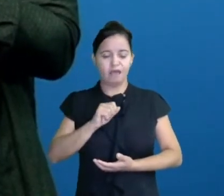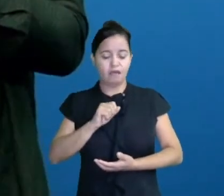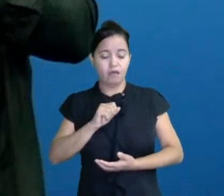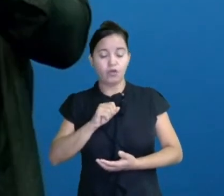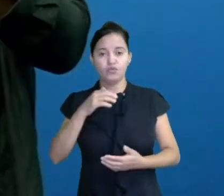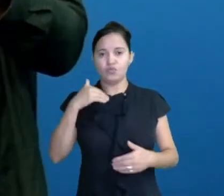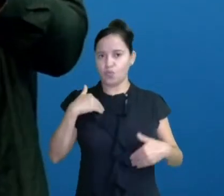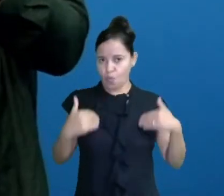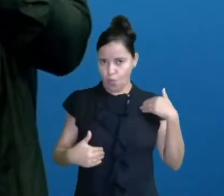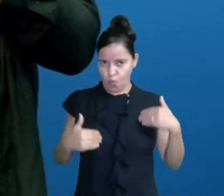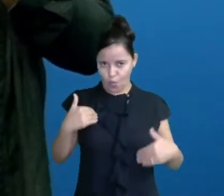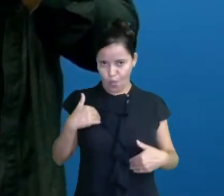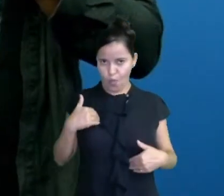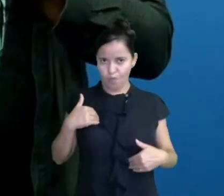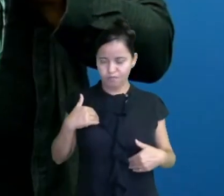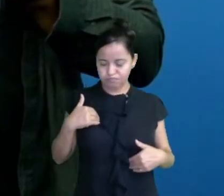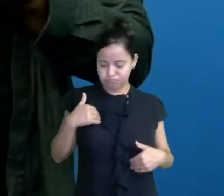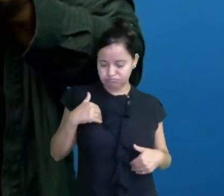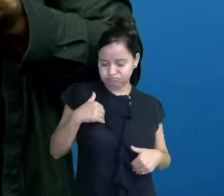do futuro